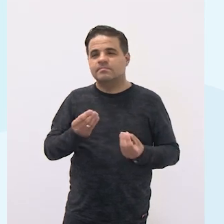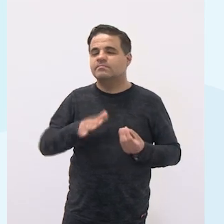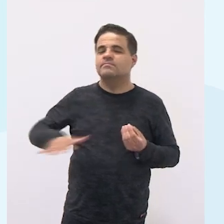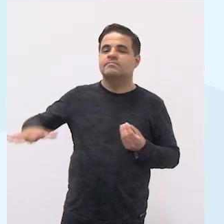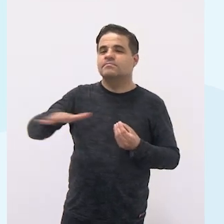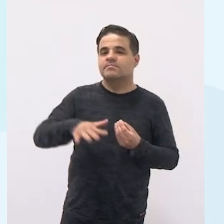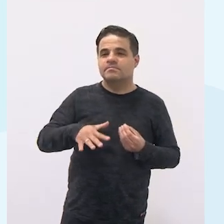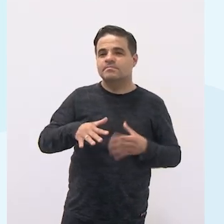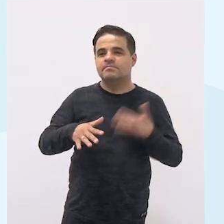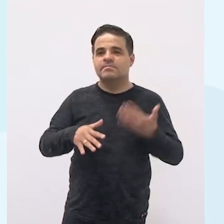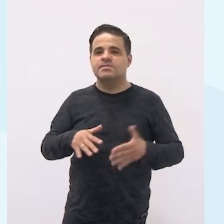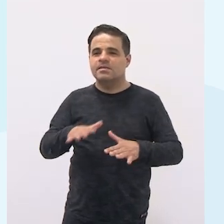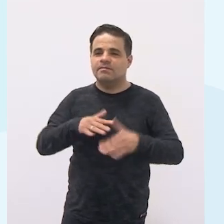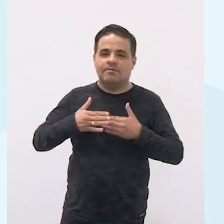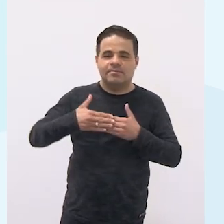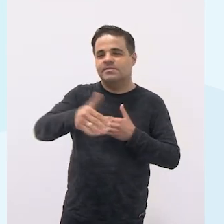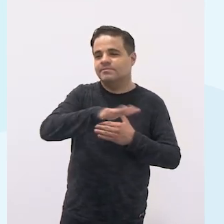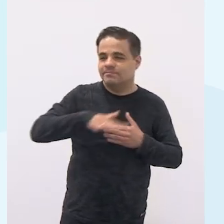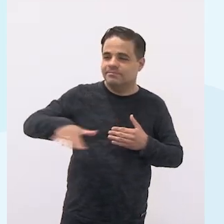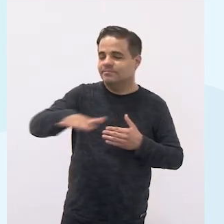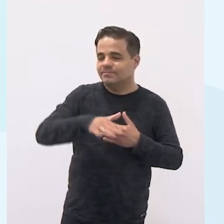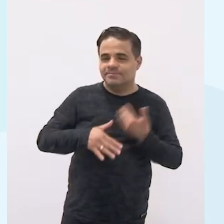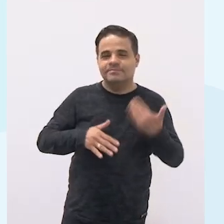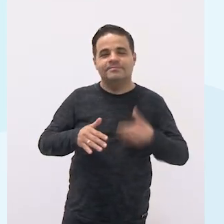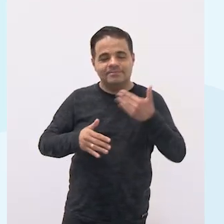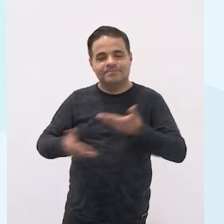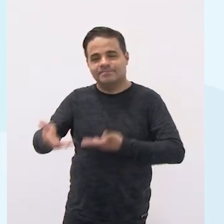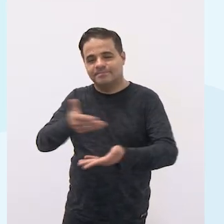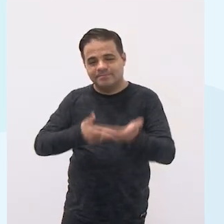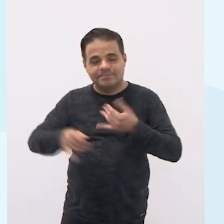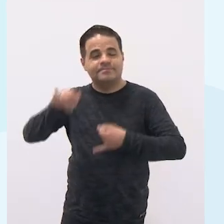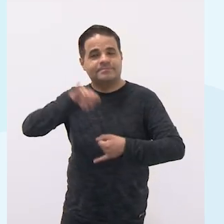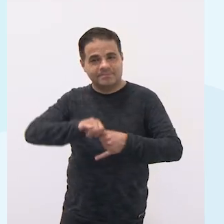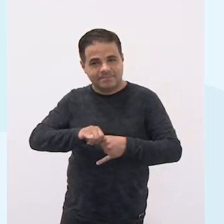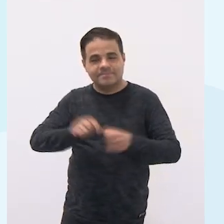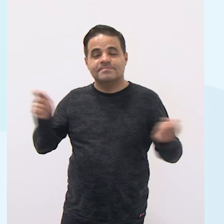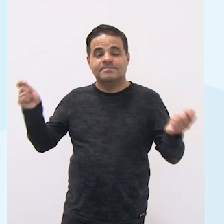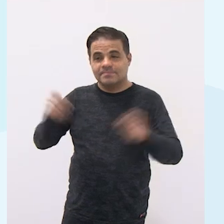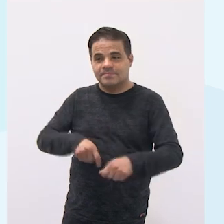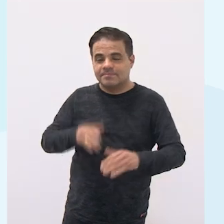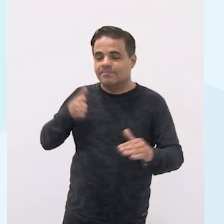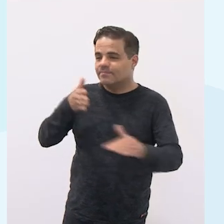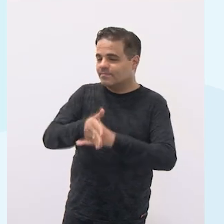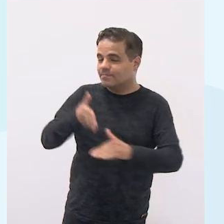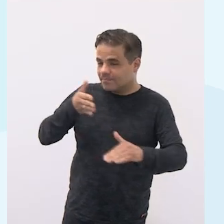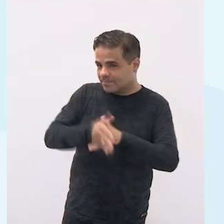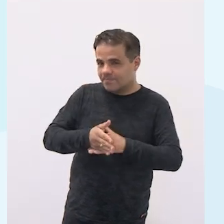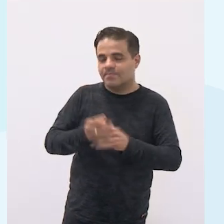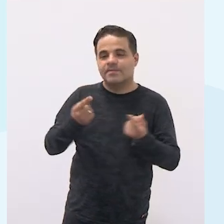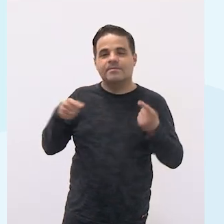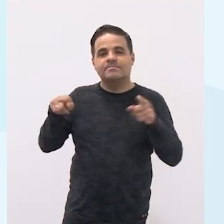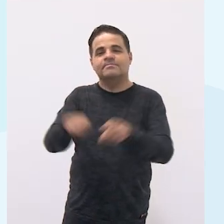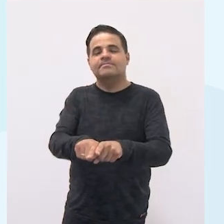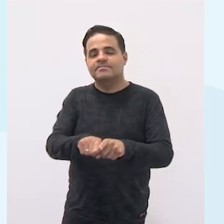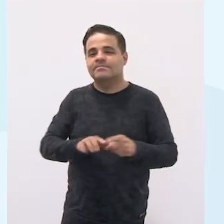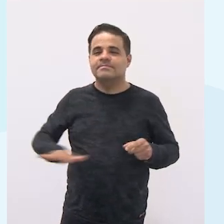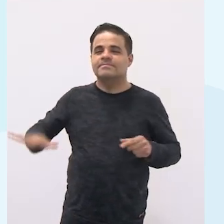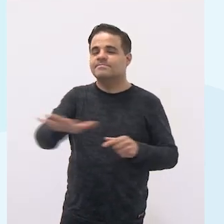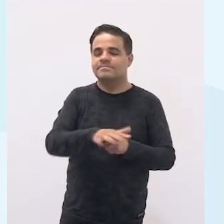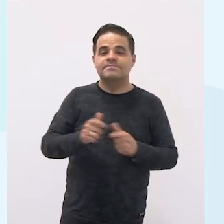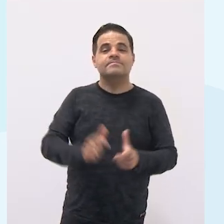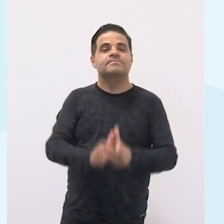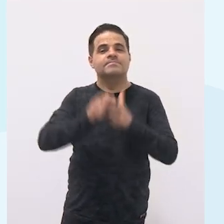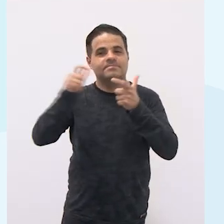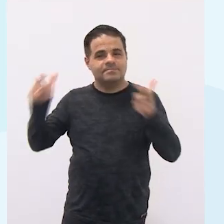costuma ficar lubrificada, se durante a relação, como é que é a participação do seu parceiro, se na maioria